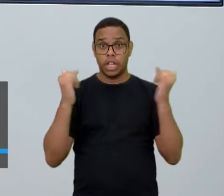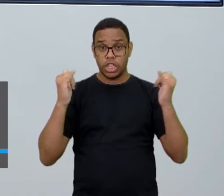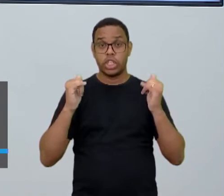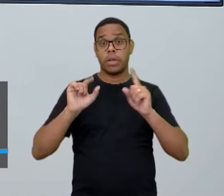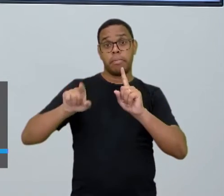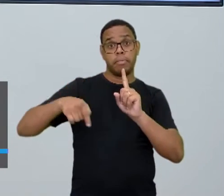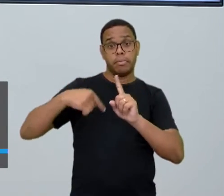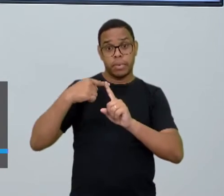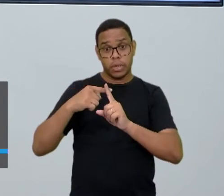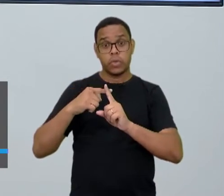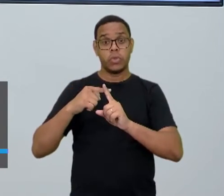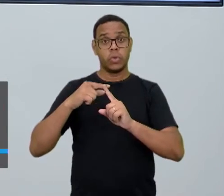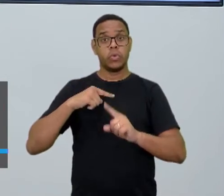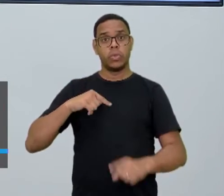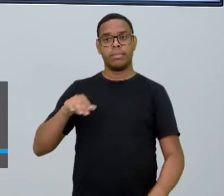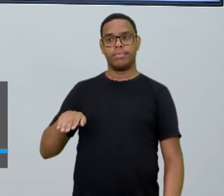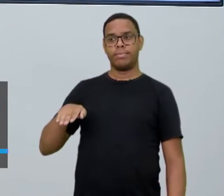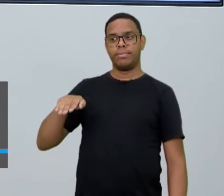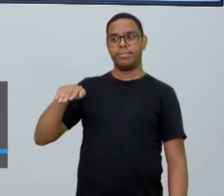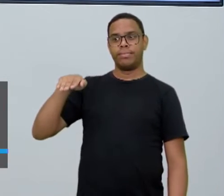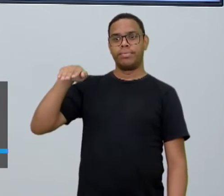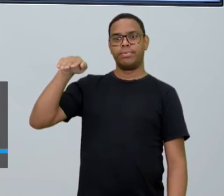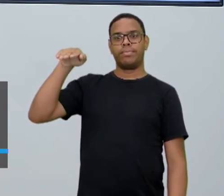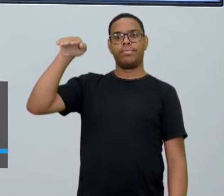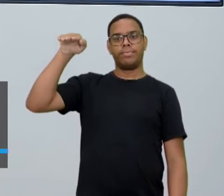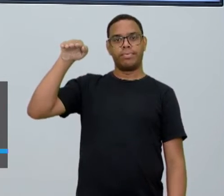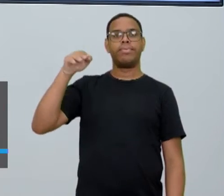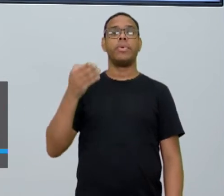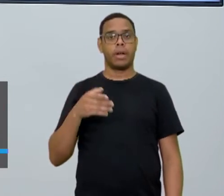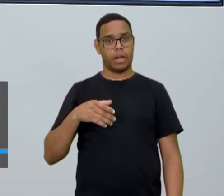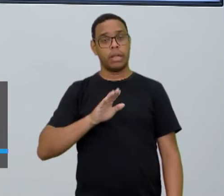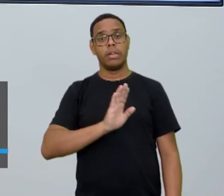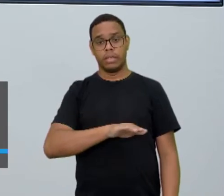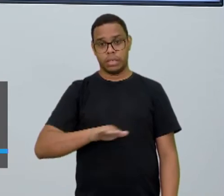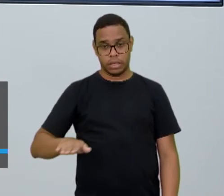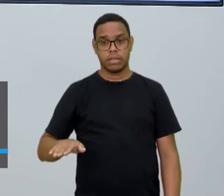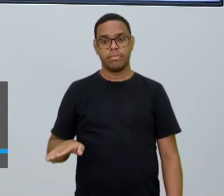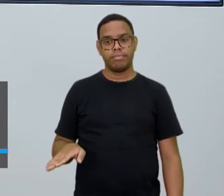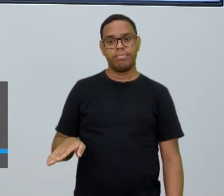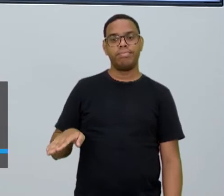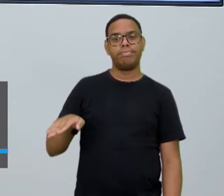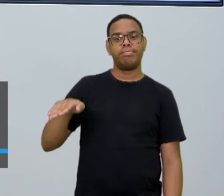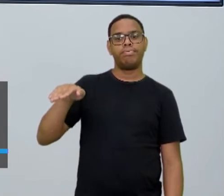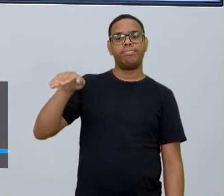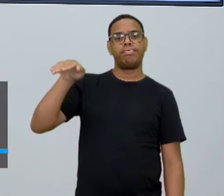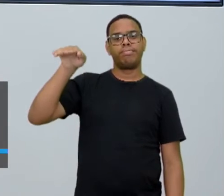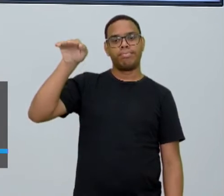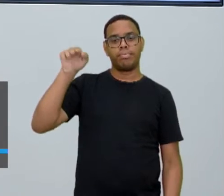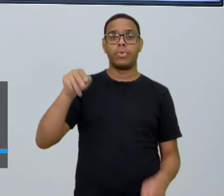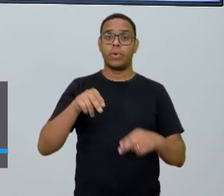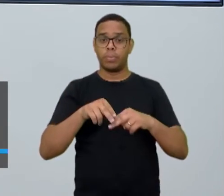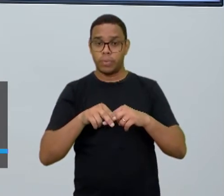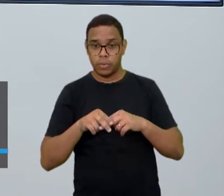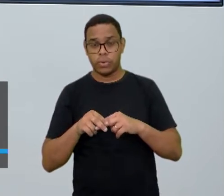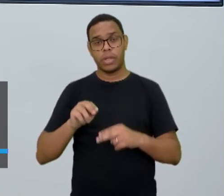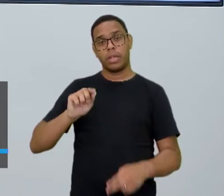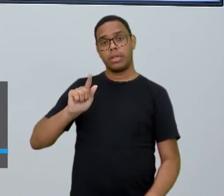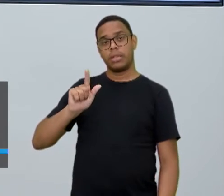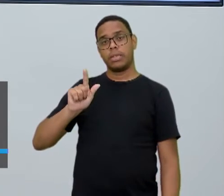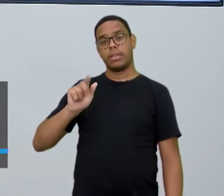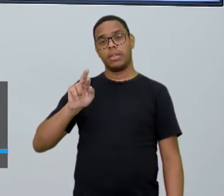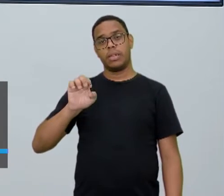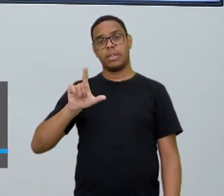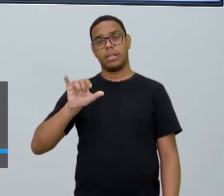também ganham em altura, né? Então as crianças aí crescem basicamente aí, né, pela ação aí da grelina